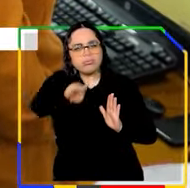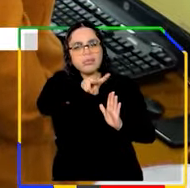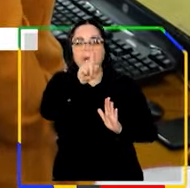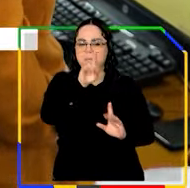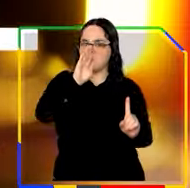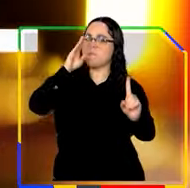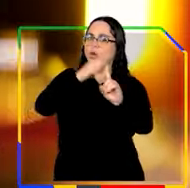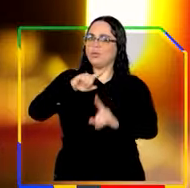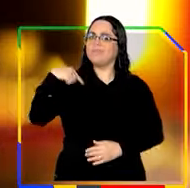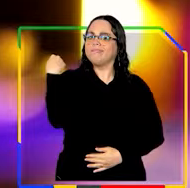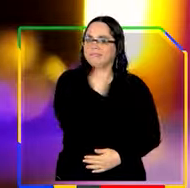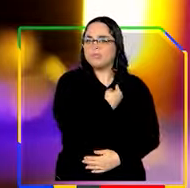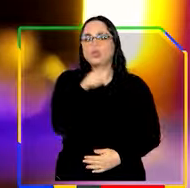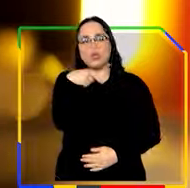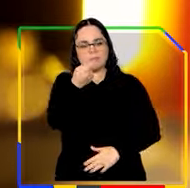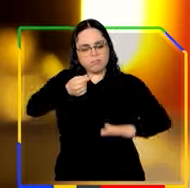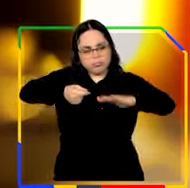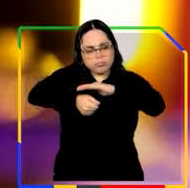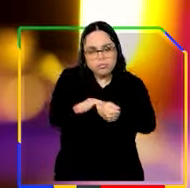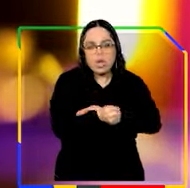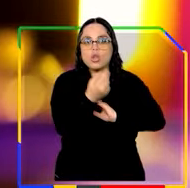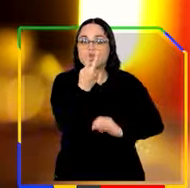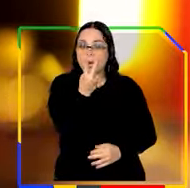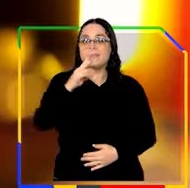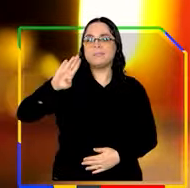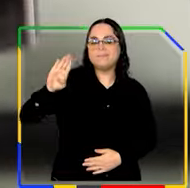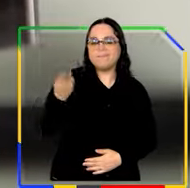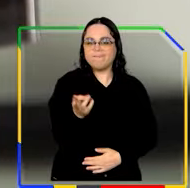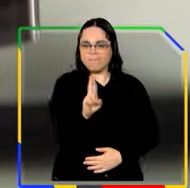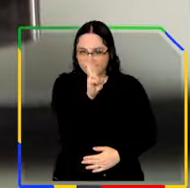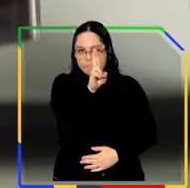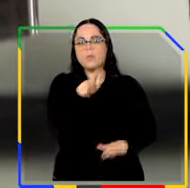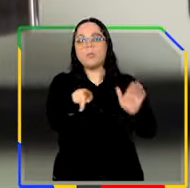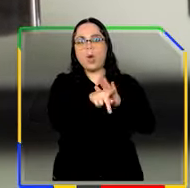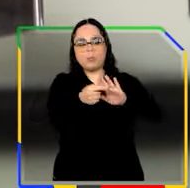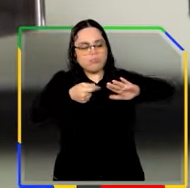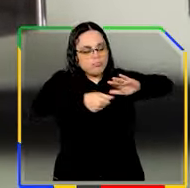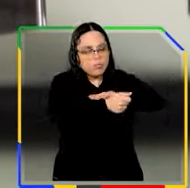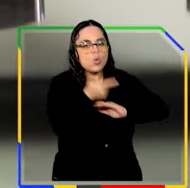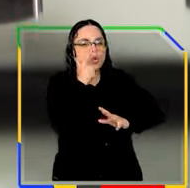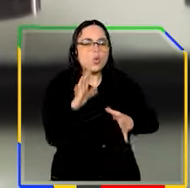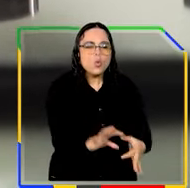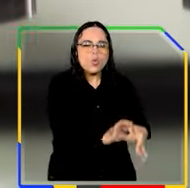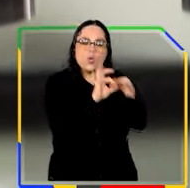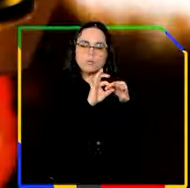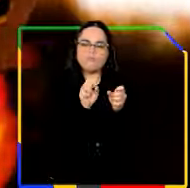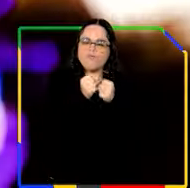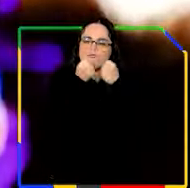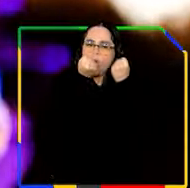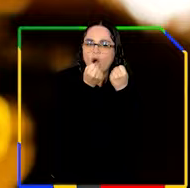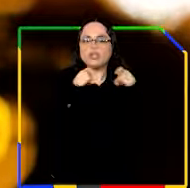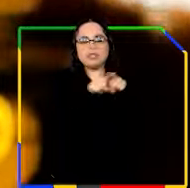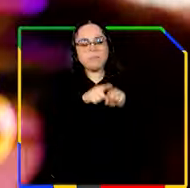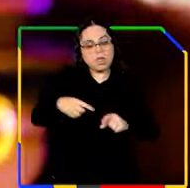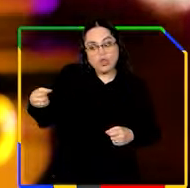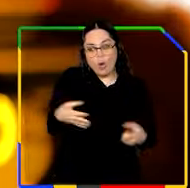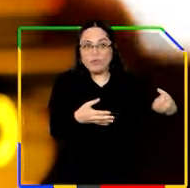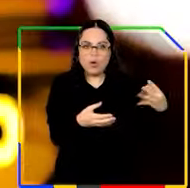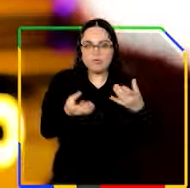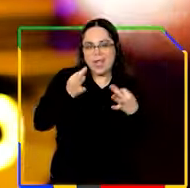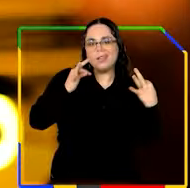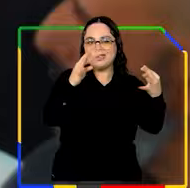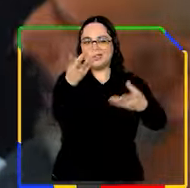uma das nossas prioridades. Estamos investindo mais de 2 bilhões de reais em recursos para recuperar, fortalecer e